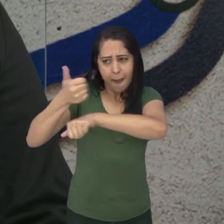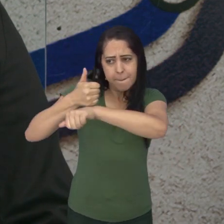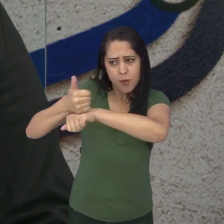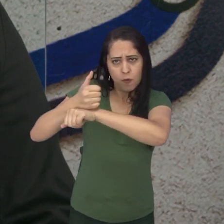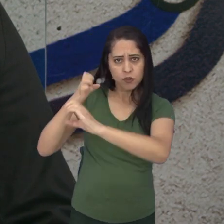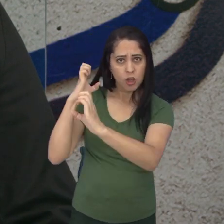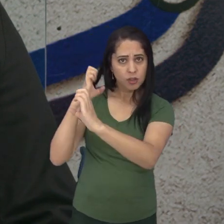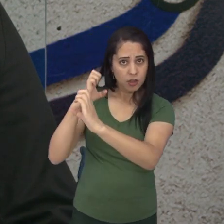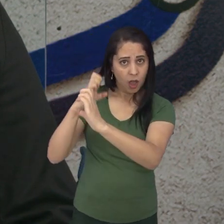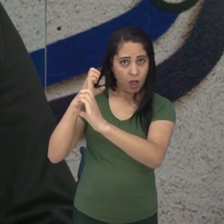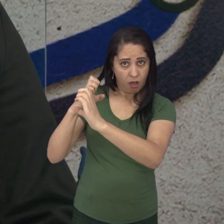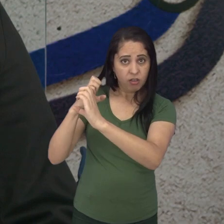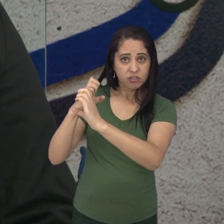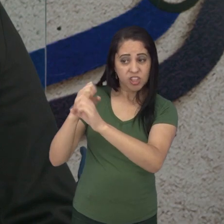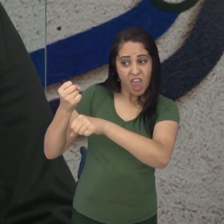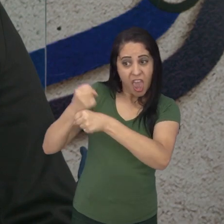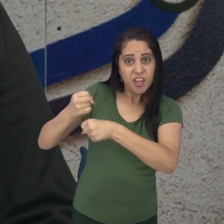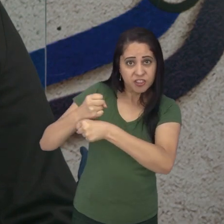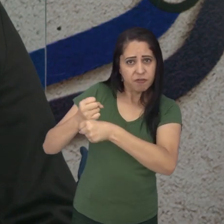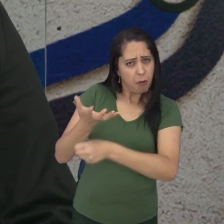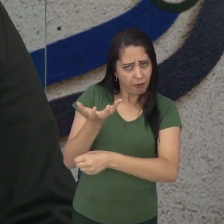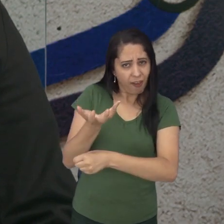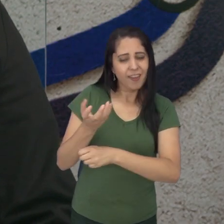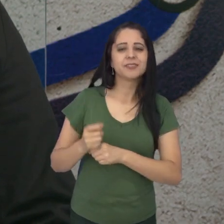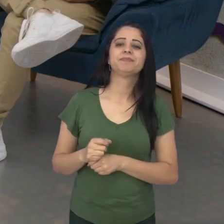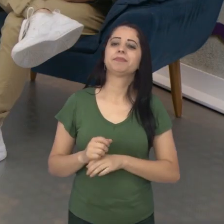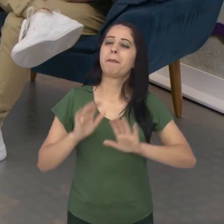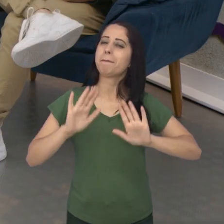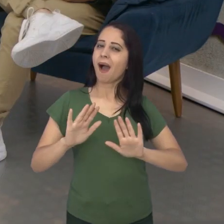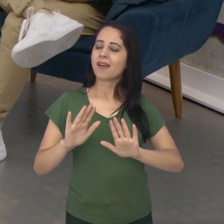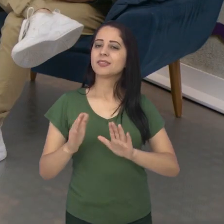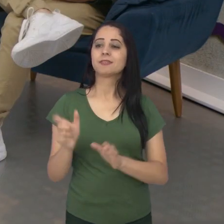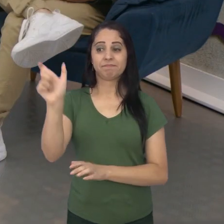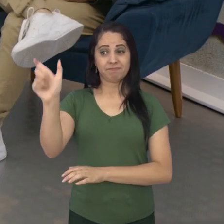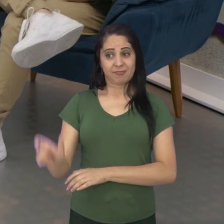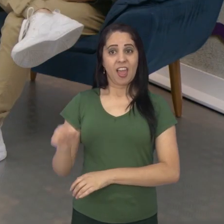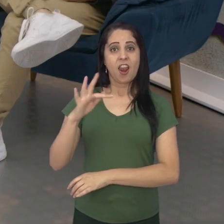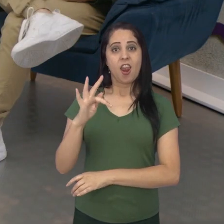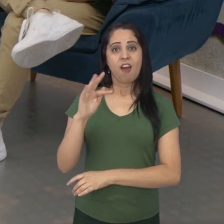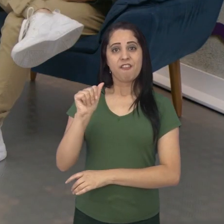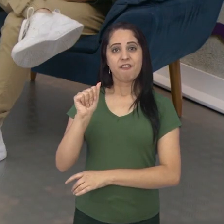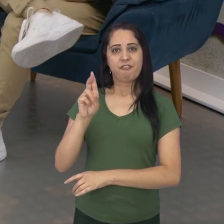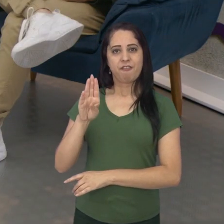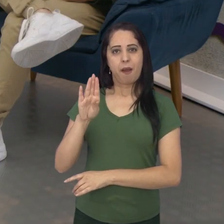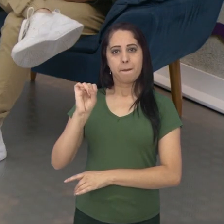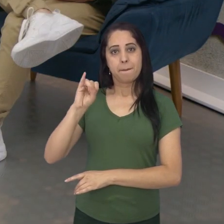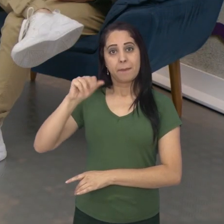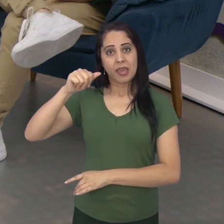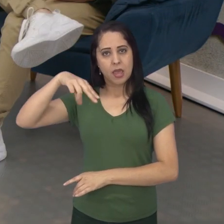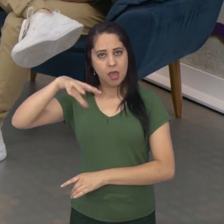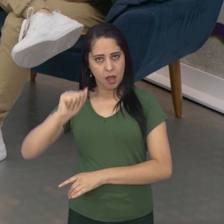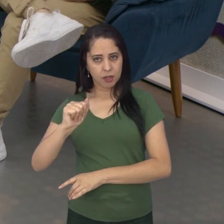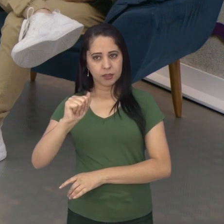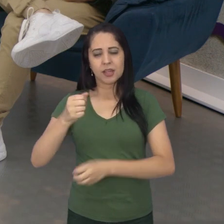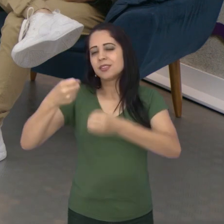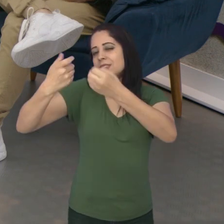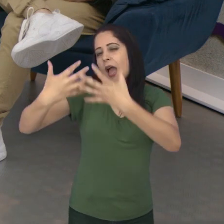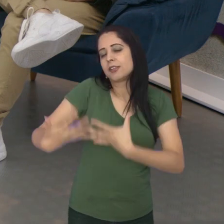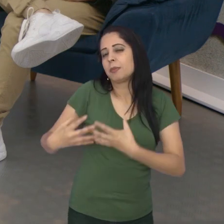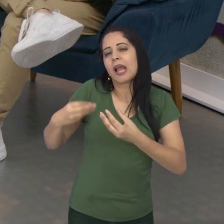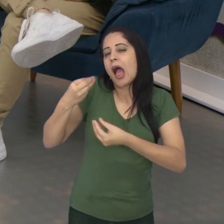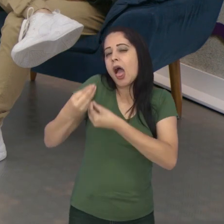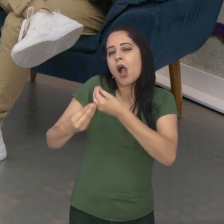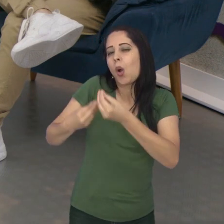qualificar na profissão de engenheiro civil. Para isso, a Fabiana Lourenço está nos conduzindo